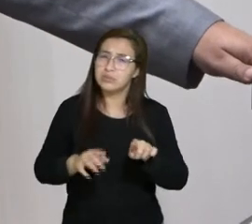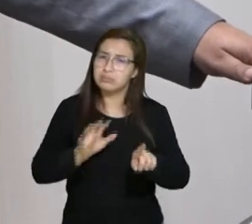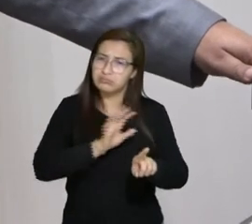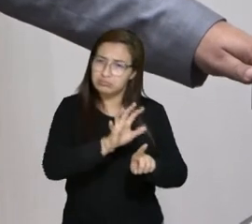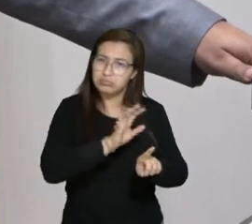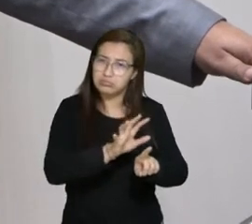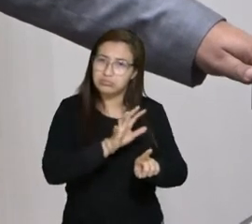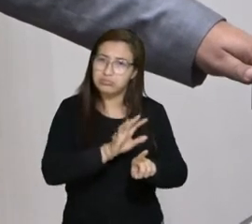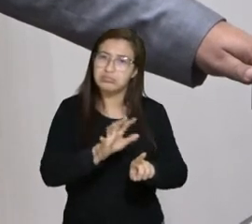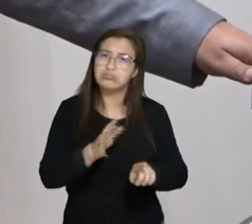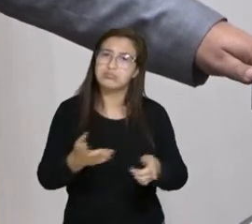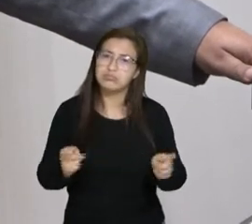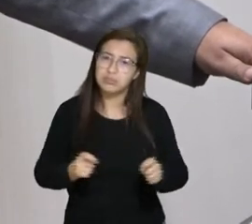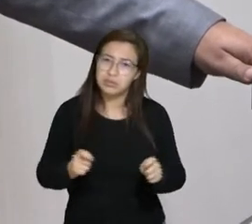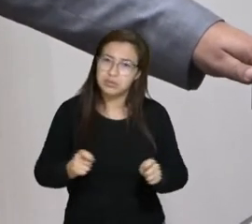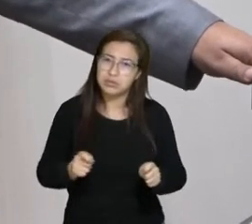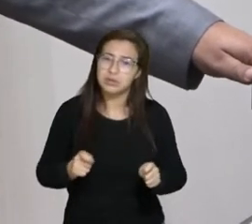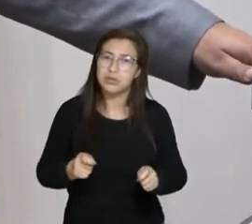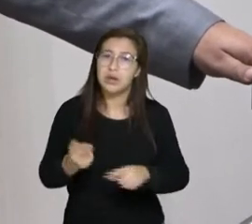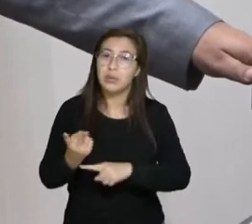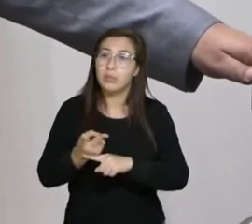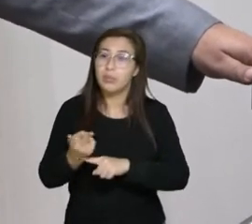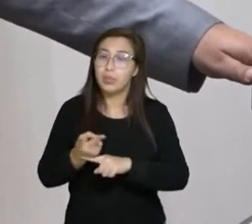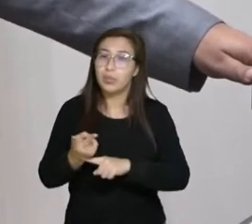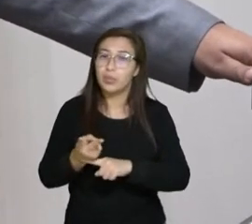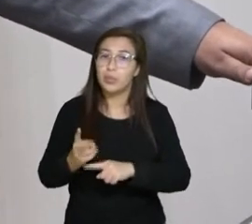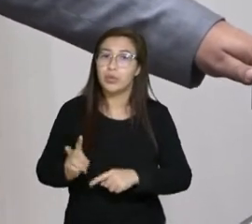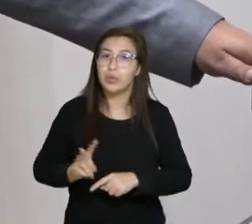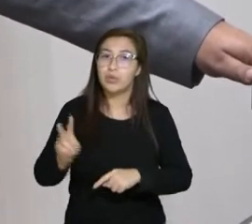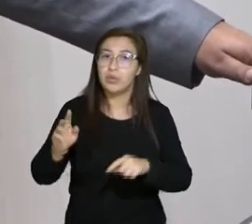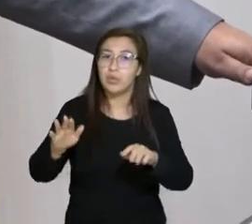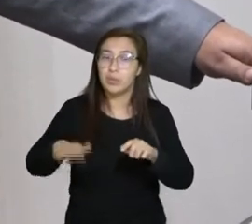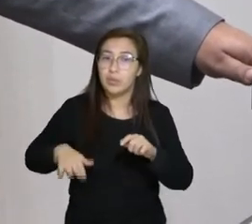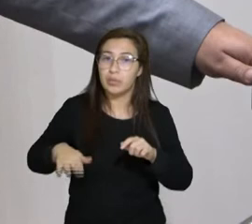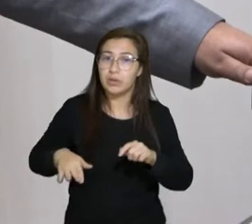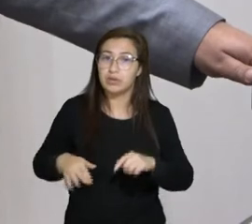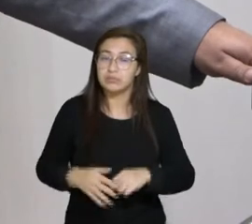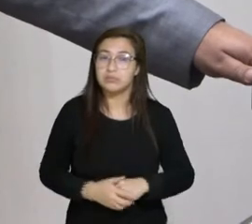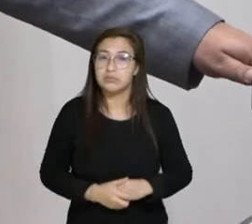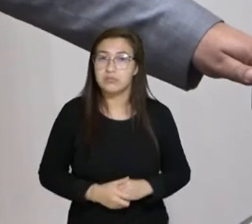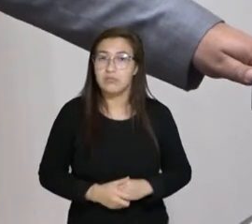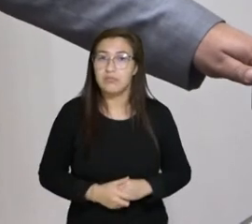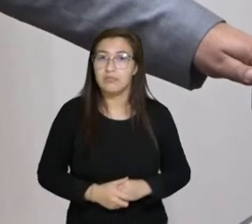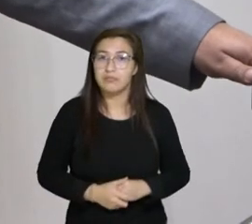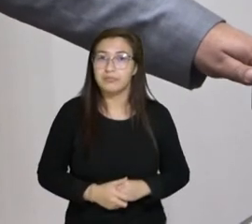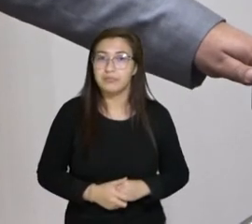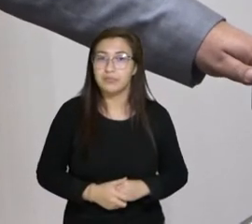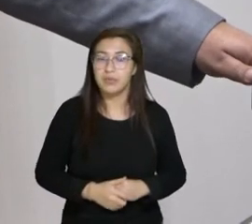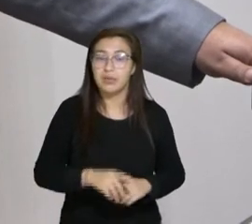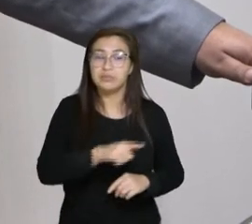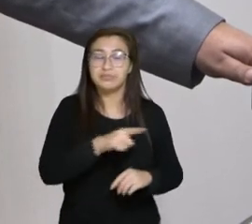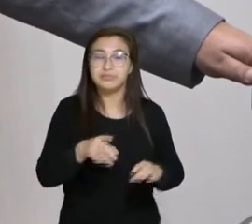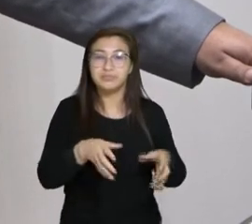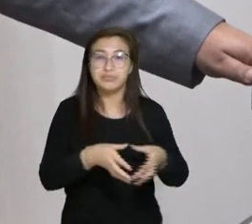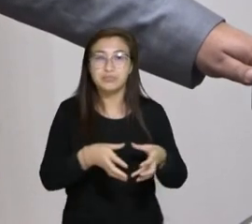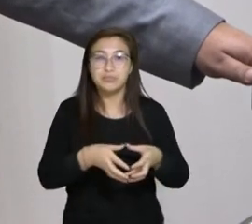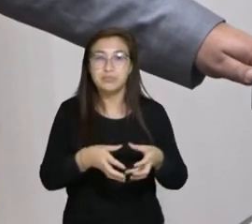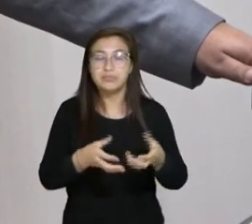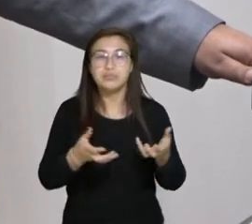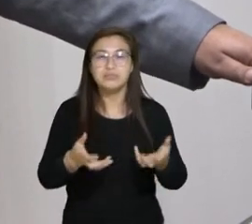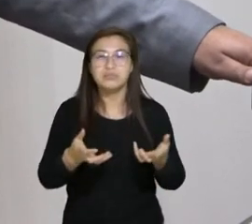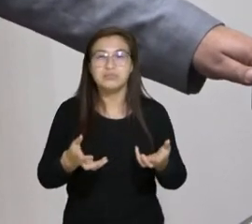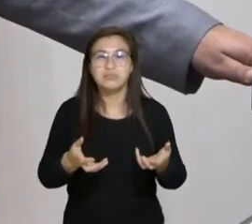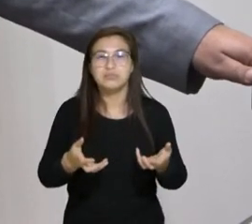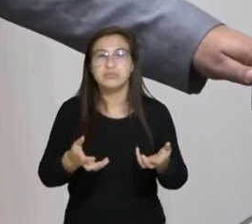não vou atrás do do preço mas é porque a grande maioria vai vender pelo preço justo é só uma meia dúzia que querem lucrar com a desgraça alheia